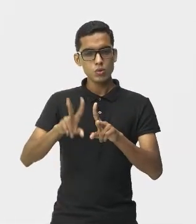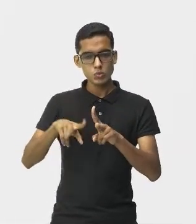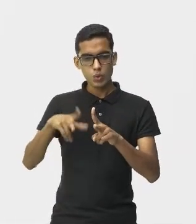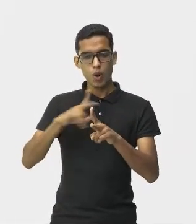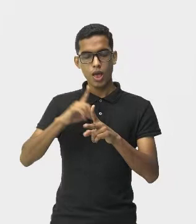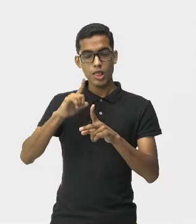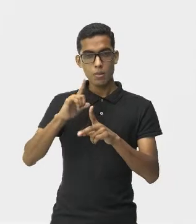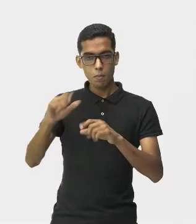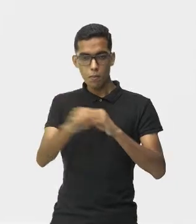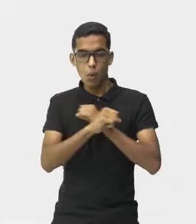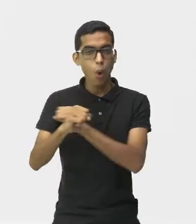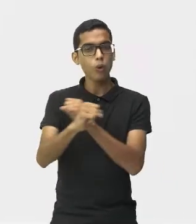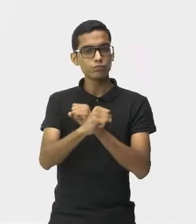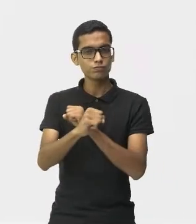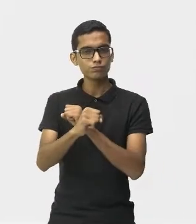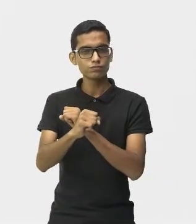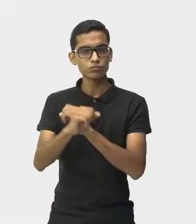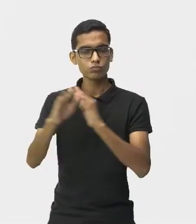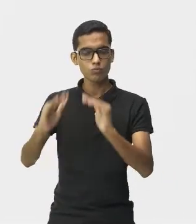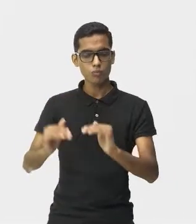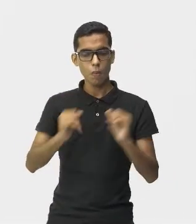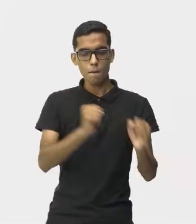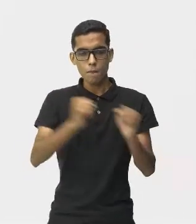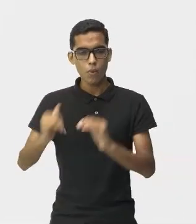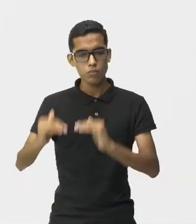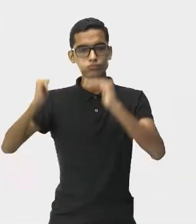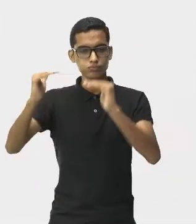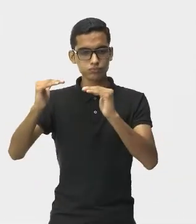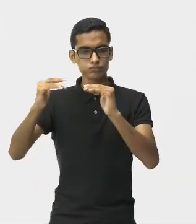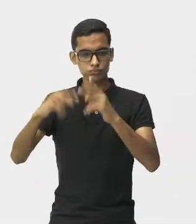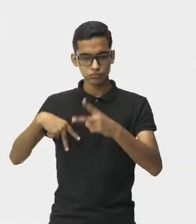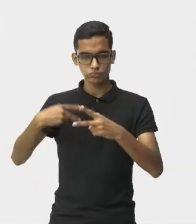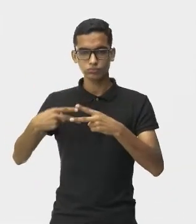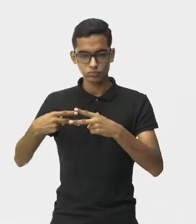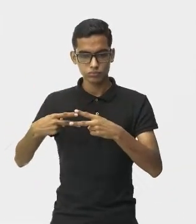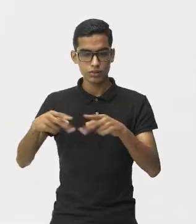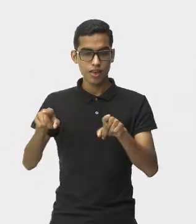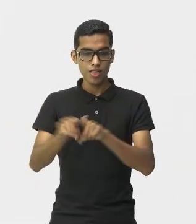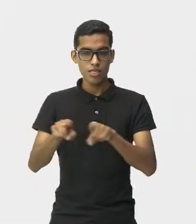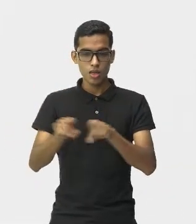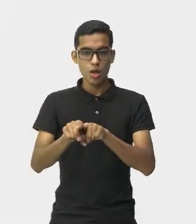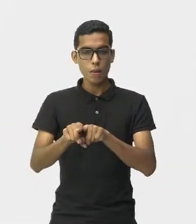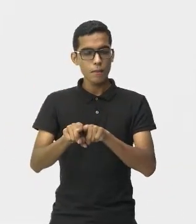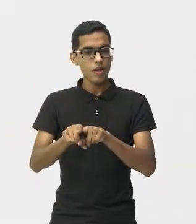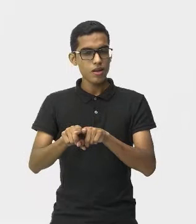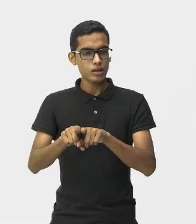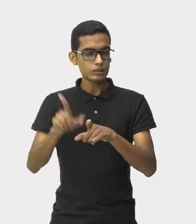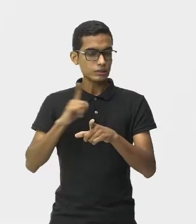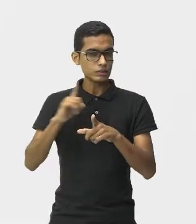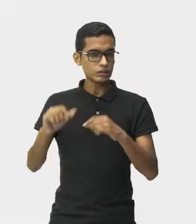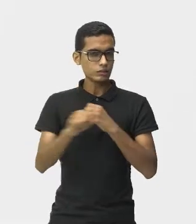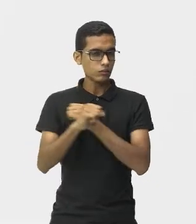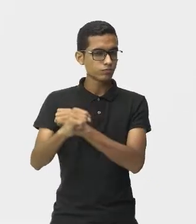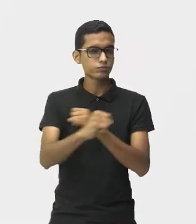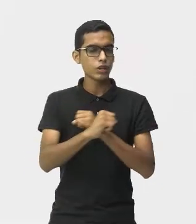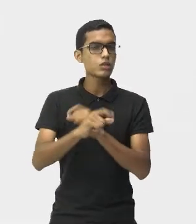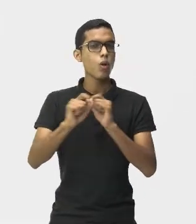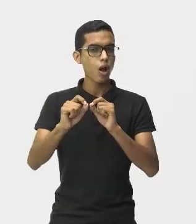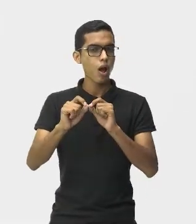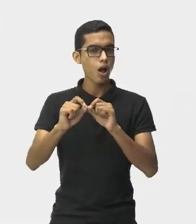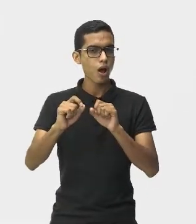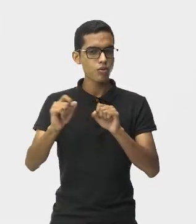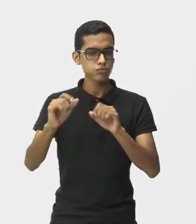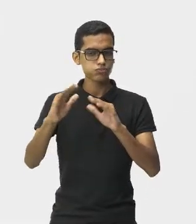Porém, conforme a gente já falou, o Marquês de Pombal, apesar de ser defensor do absolutismo, ele